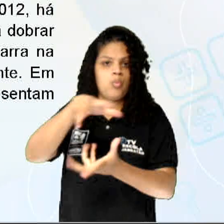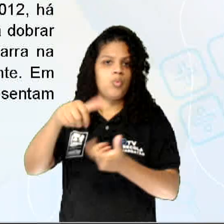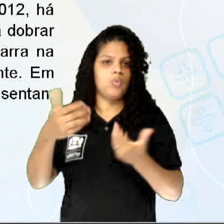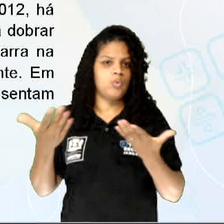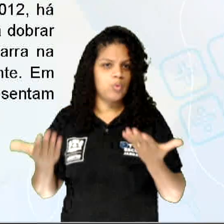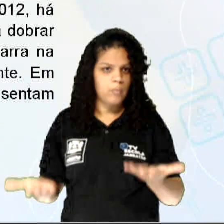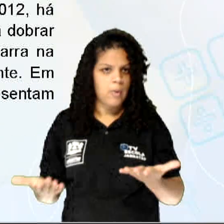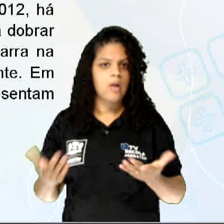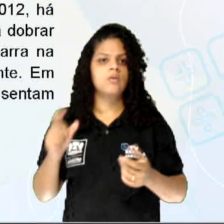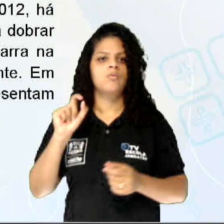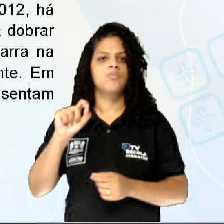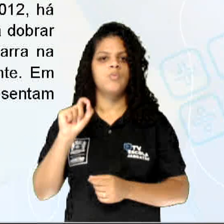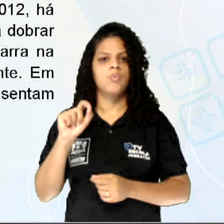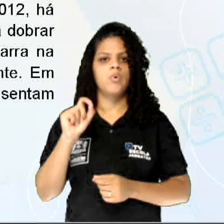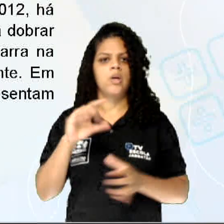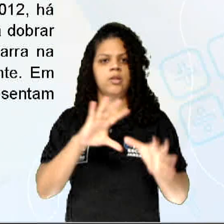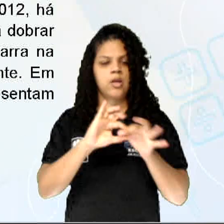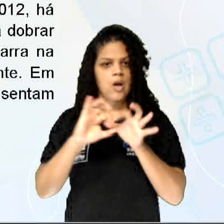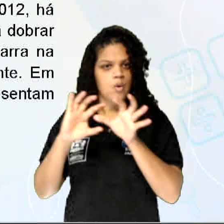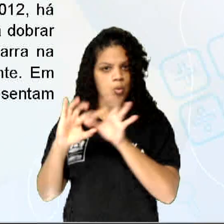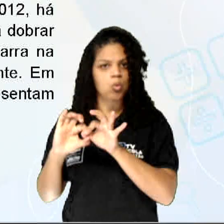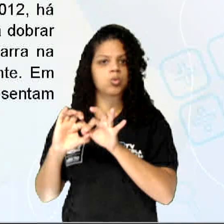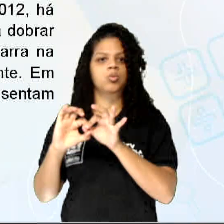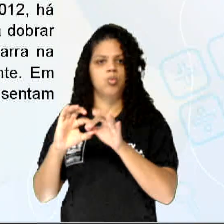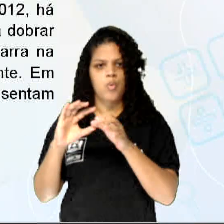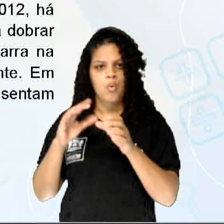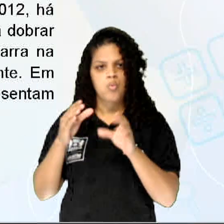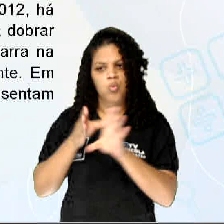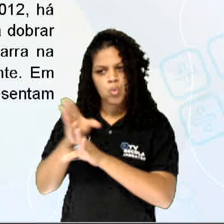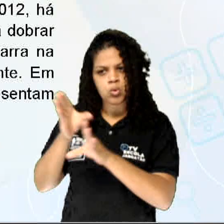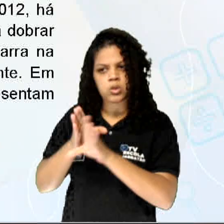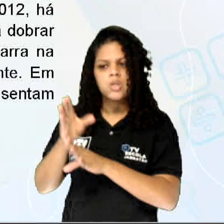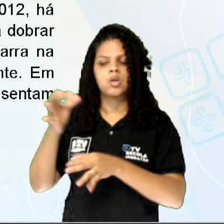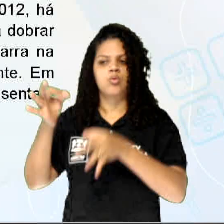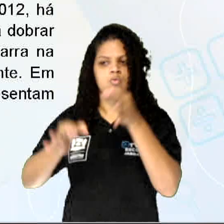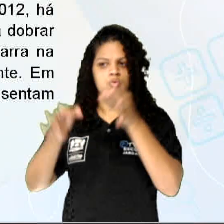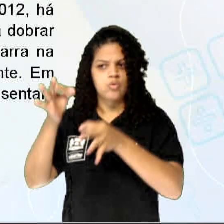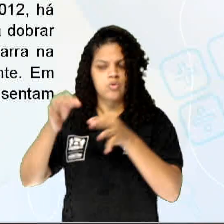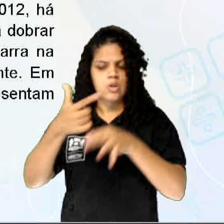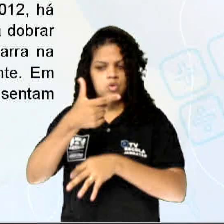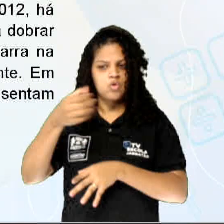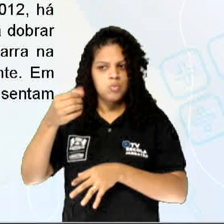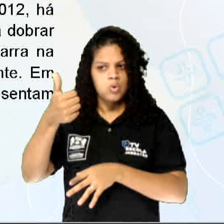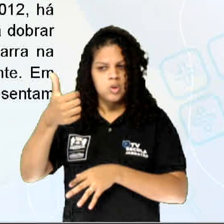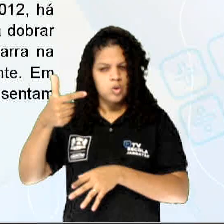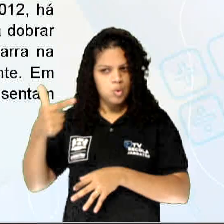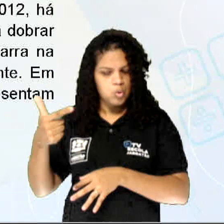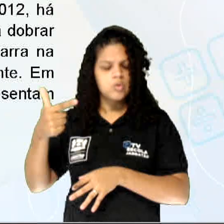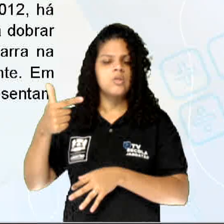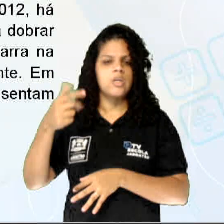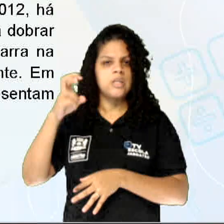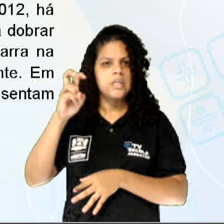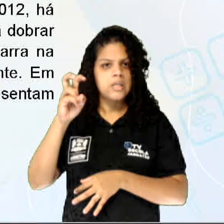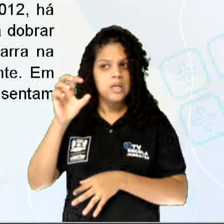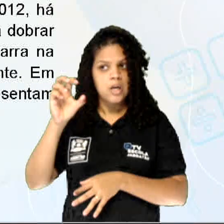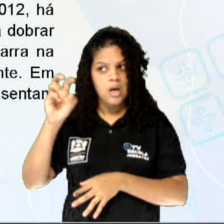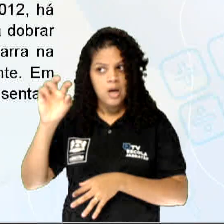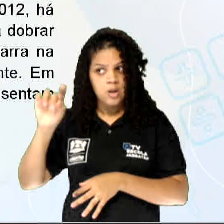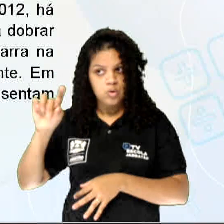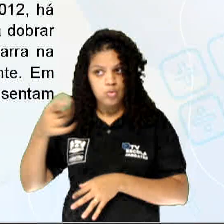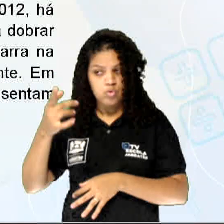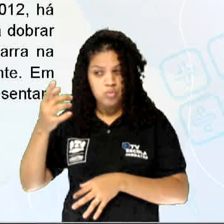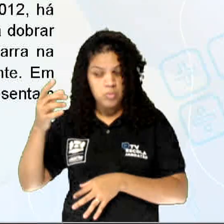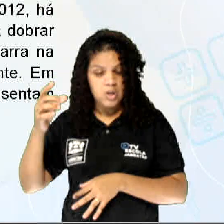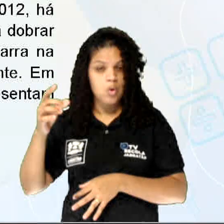do Conselho Nacional de Justiça de 2012, há mais de 500 mil mandados de prisão não cumpridos, o que